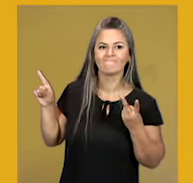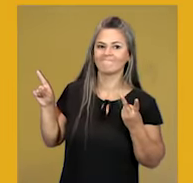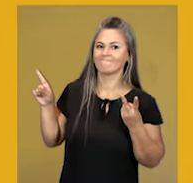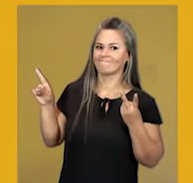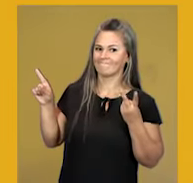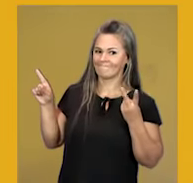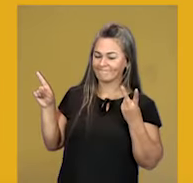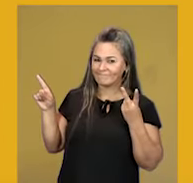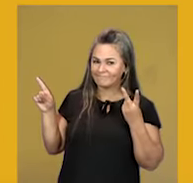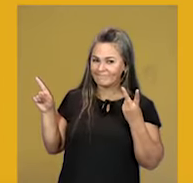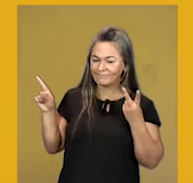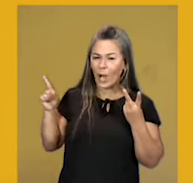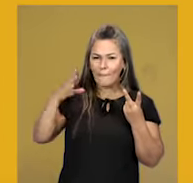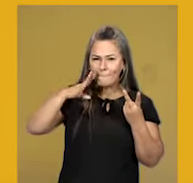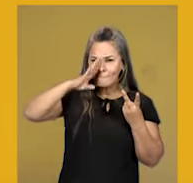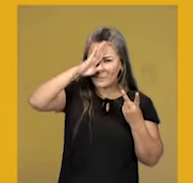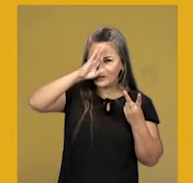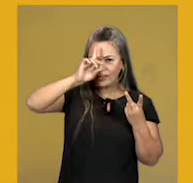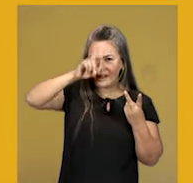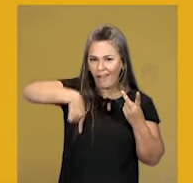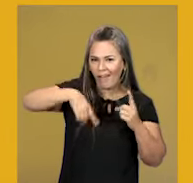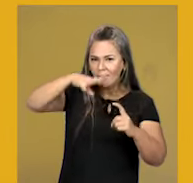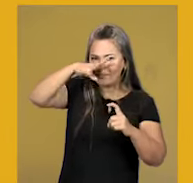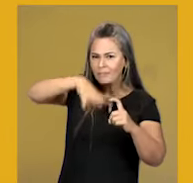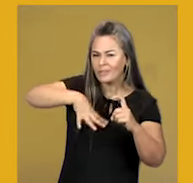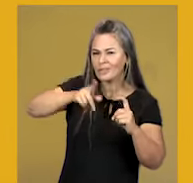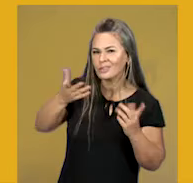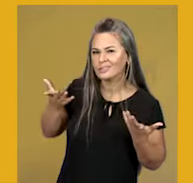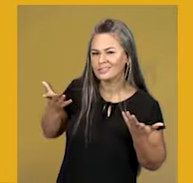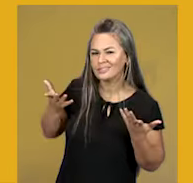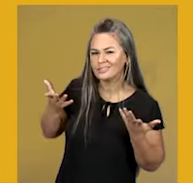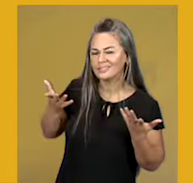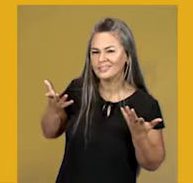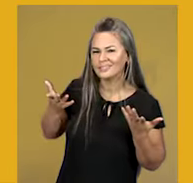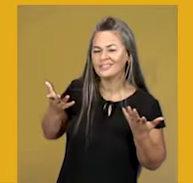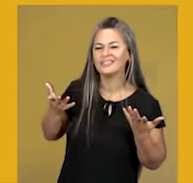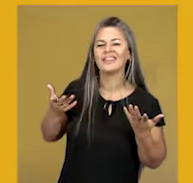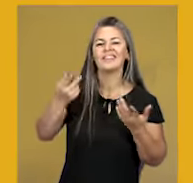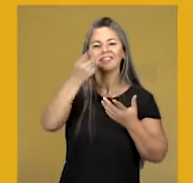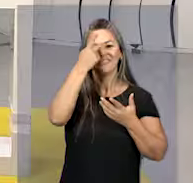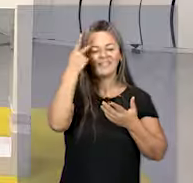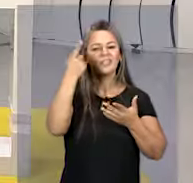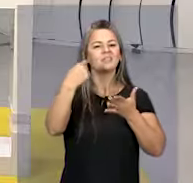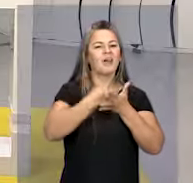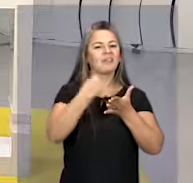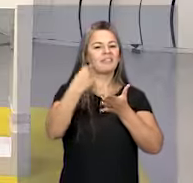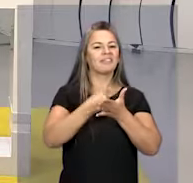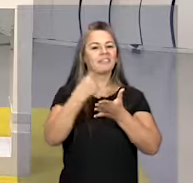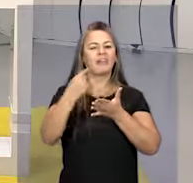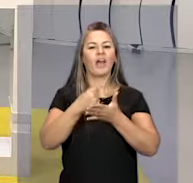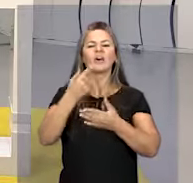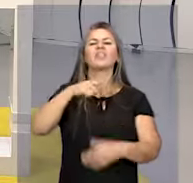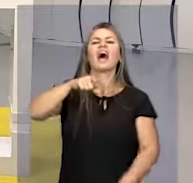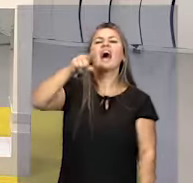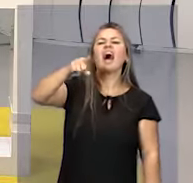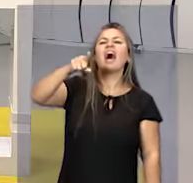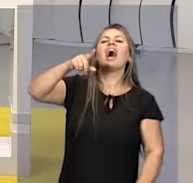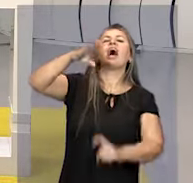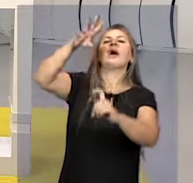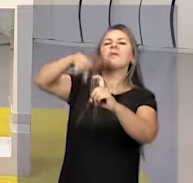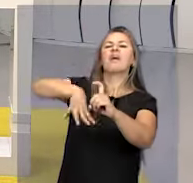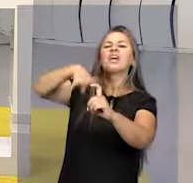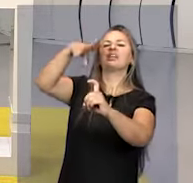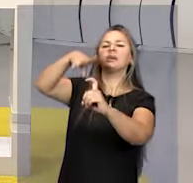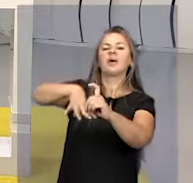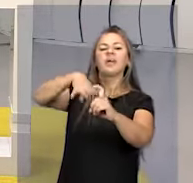demais da conta. O presidente é um mito? A gente ouve um monte de gente falando, o mito, o Bolsonaro, o